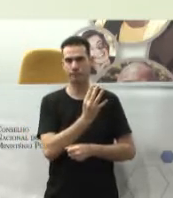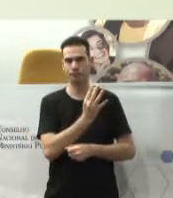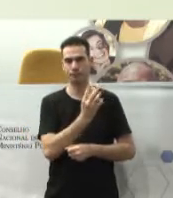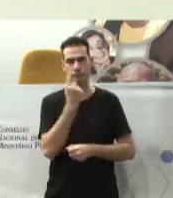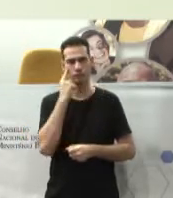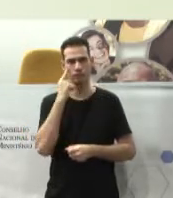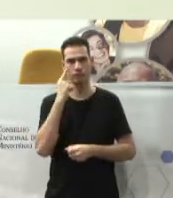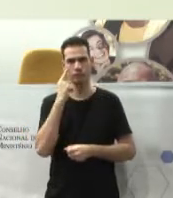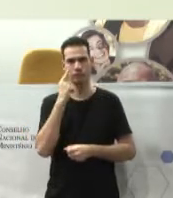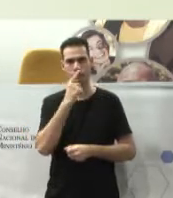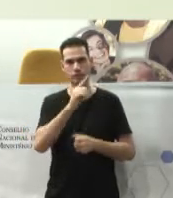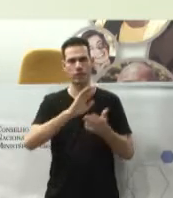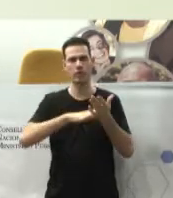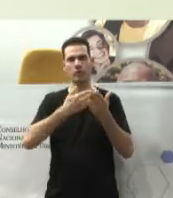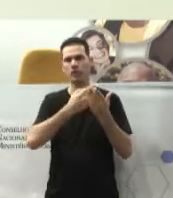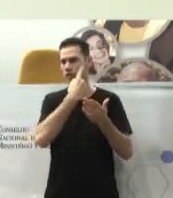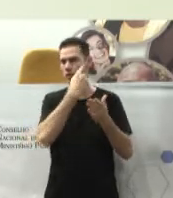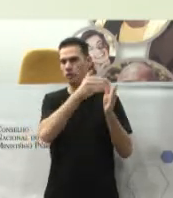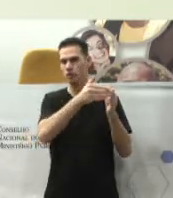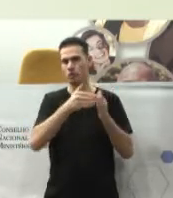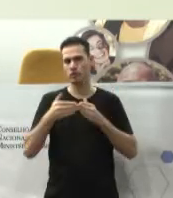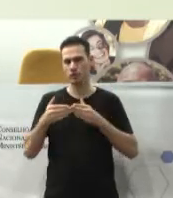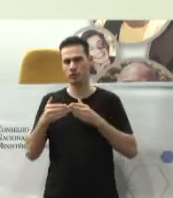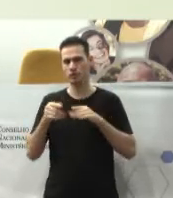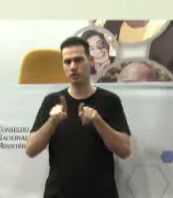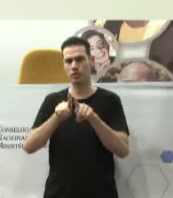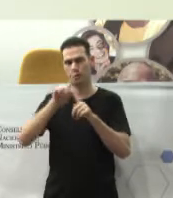da interpretação do pedido e da